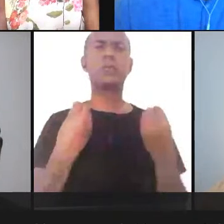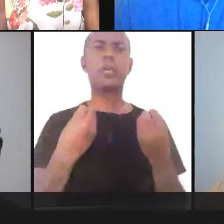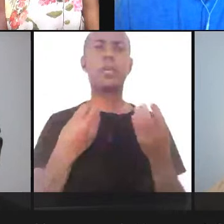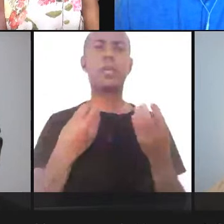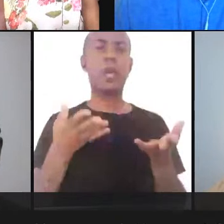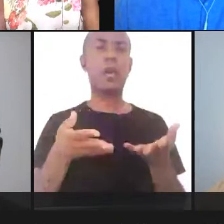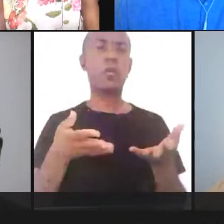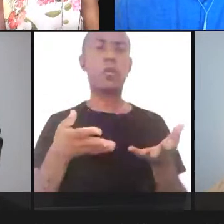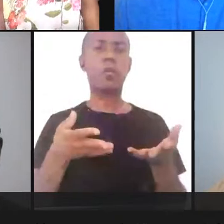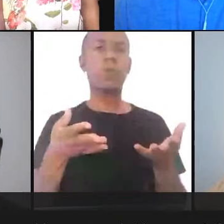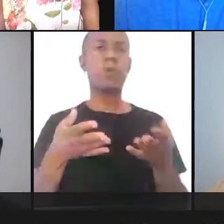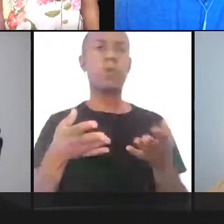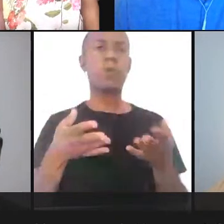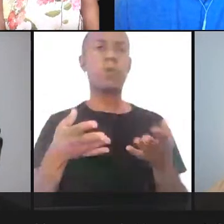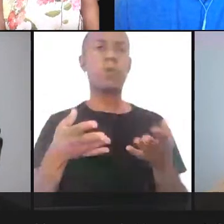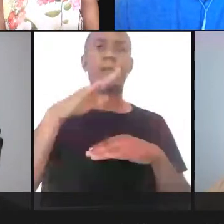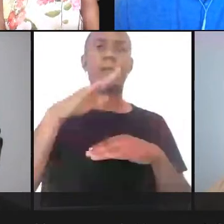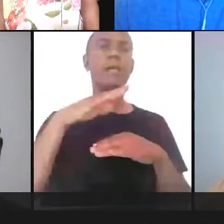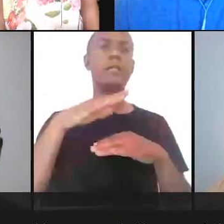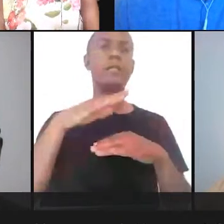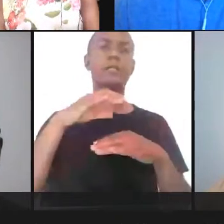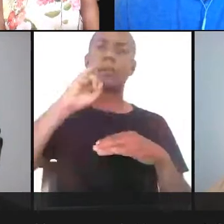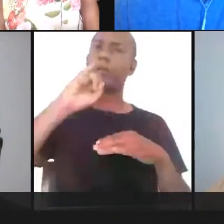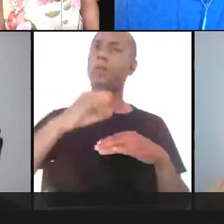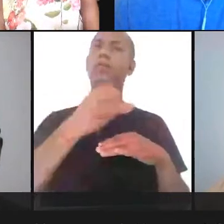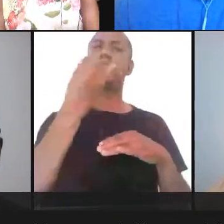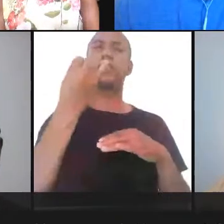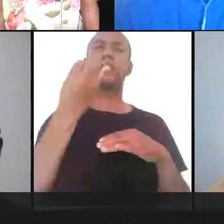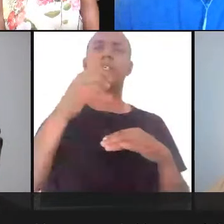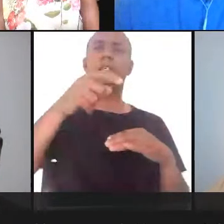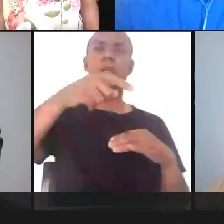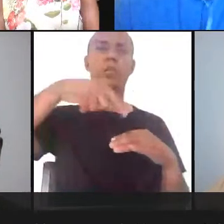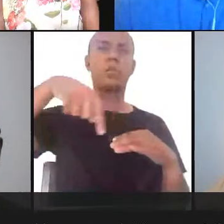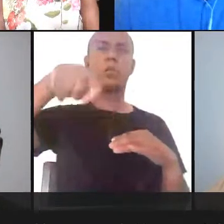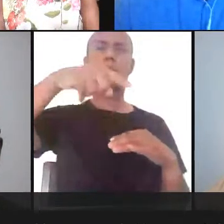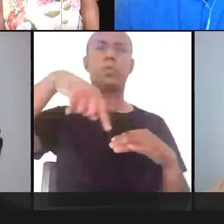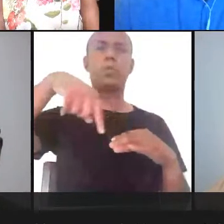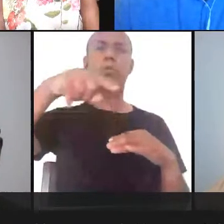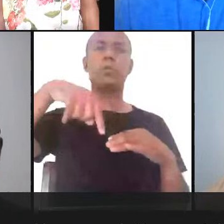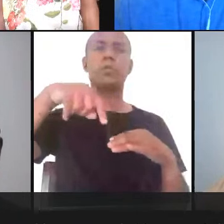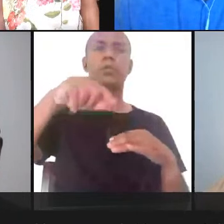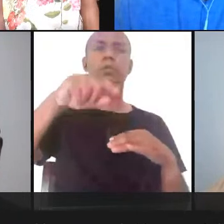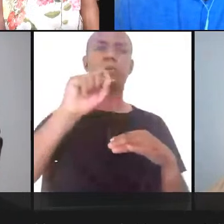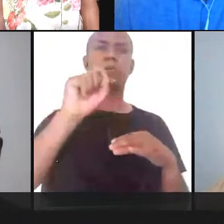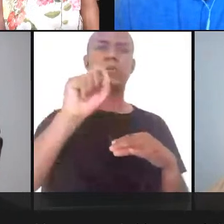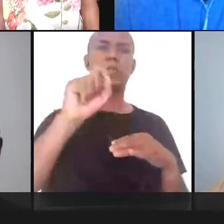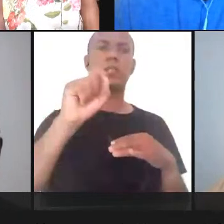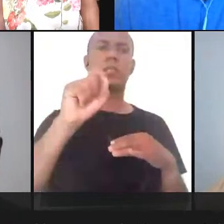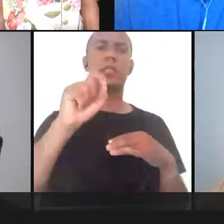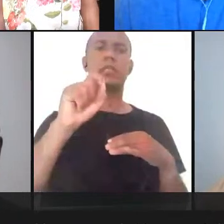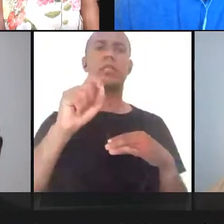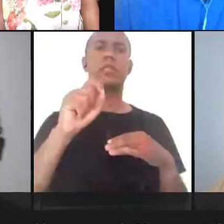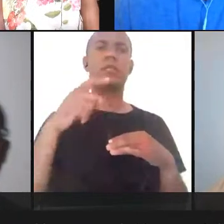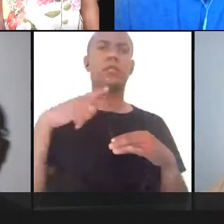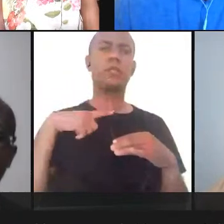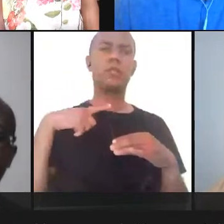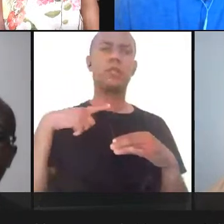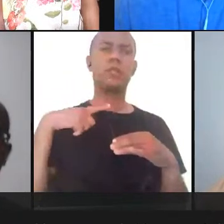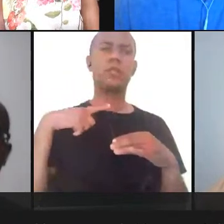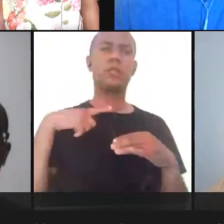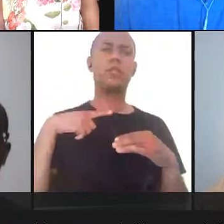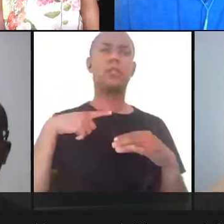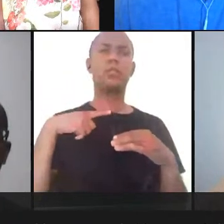de nós fazermos isso, porque há uma produção muito grande, e não é de hoje, a literatura, Moçambique sempre produziu